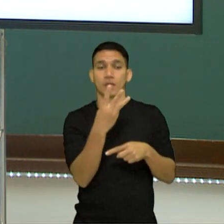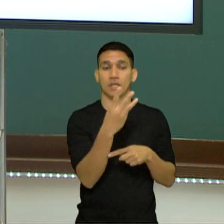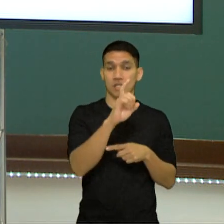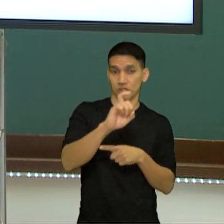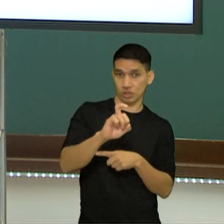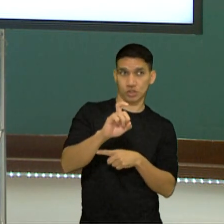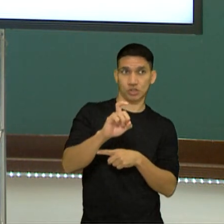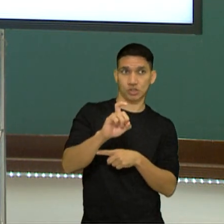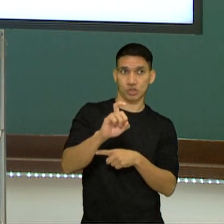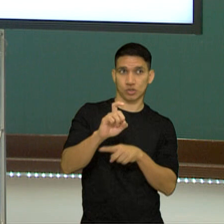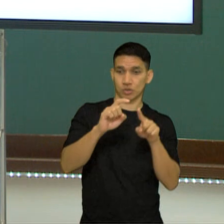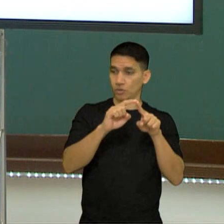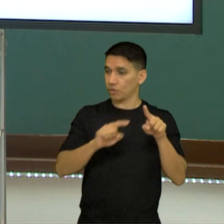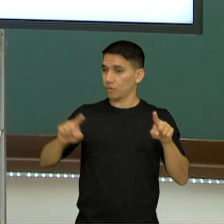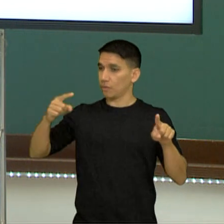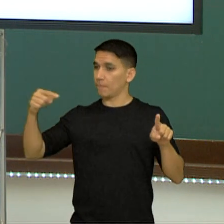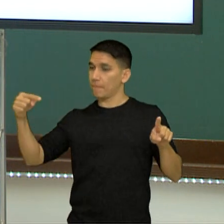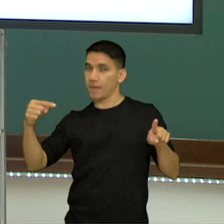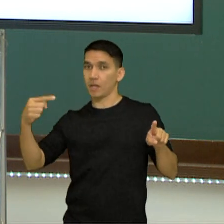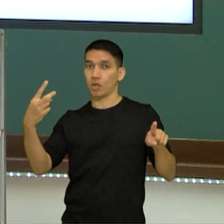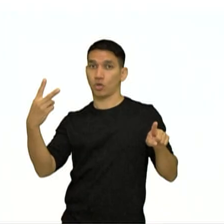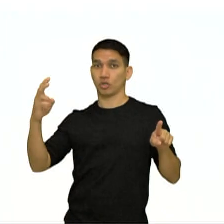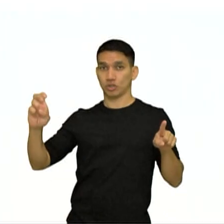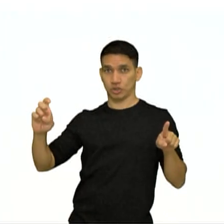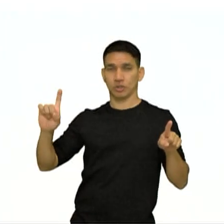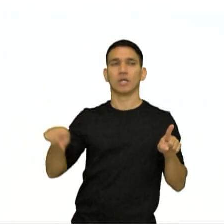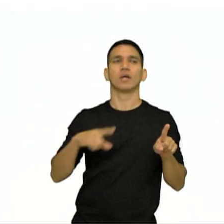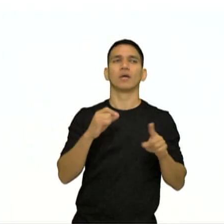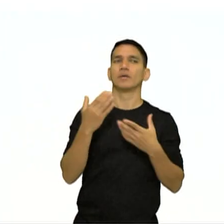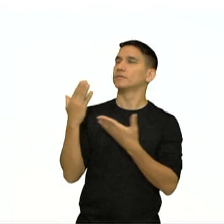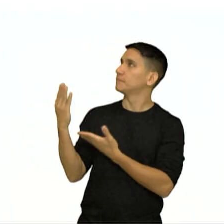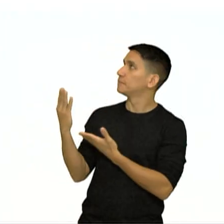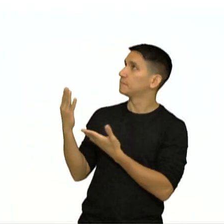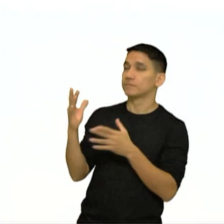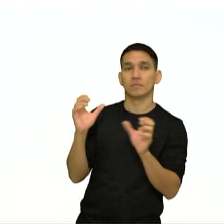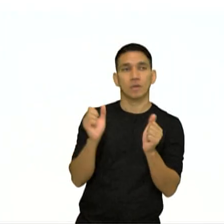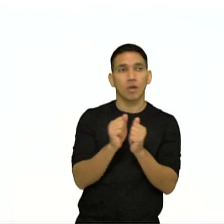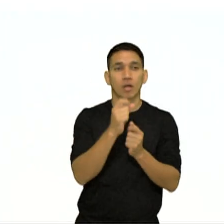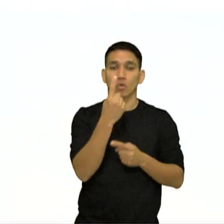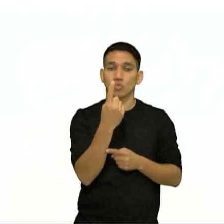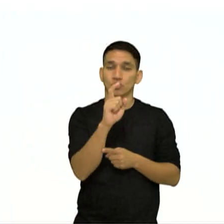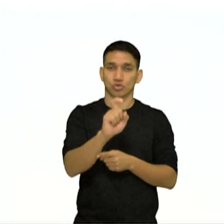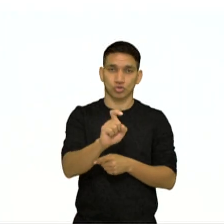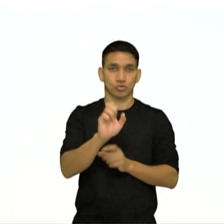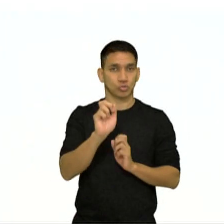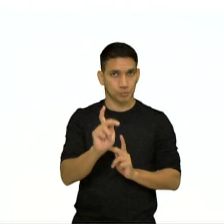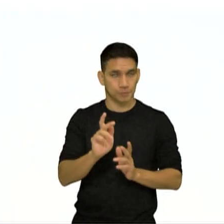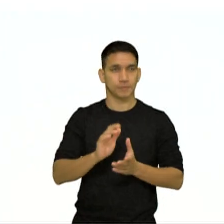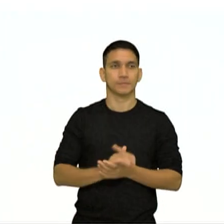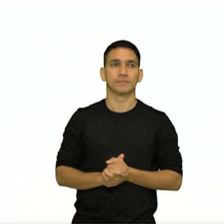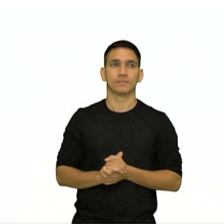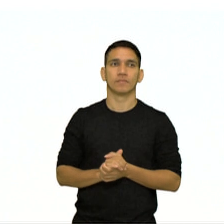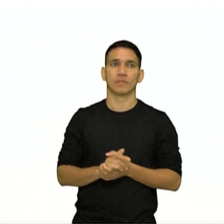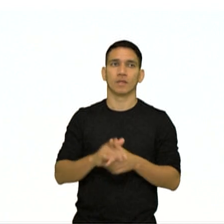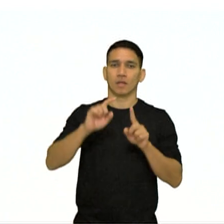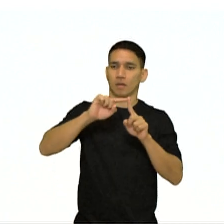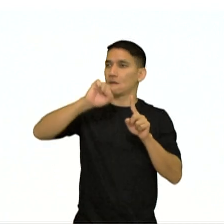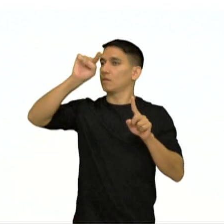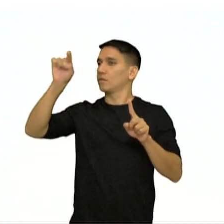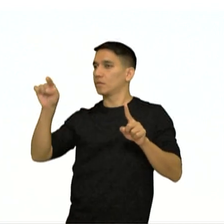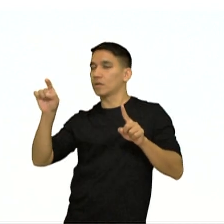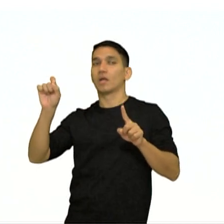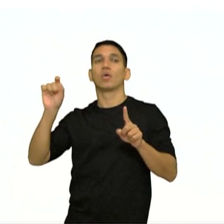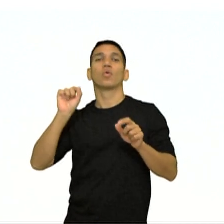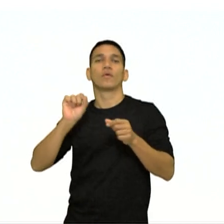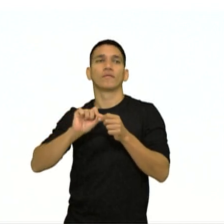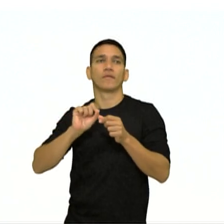3x com o - 2x vai ficar o que 3 x - 2 x vai dar um X Aí você faz uma marcação aqui